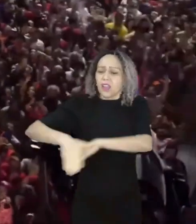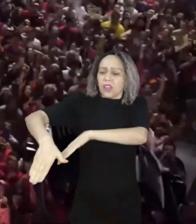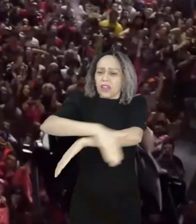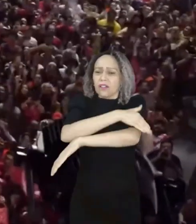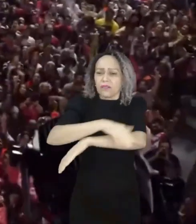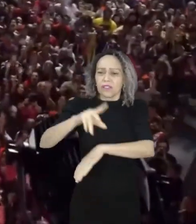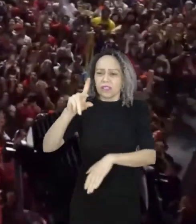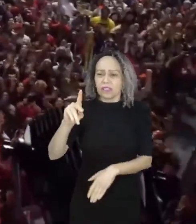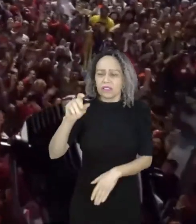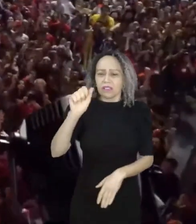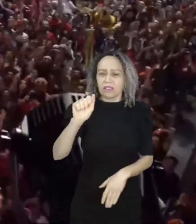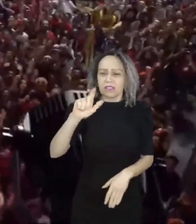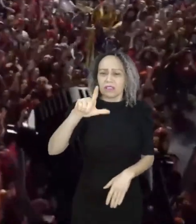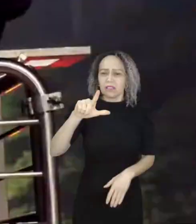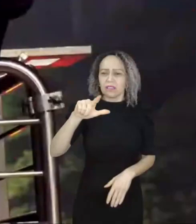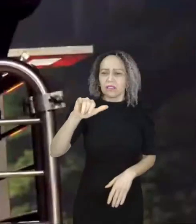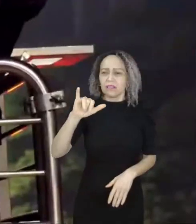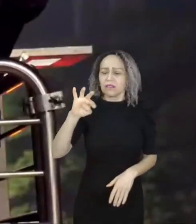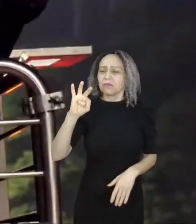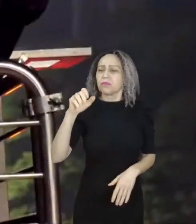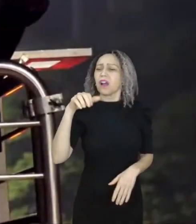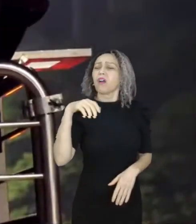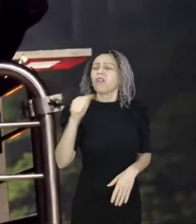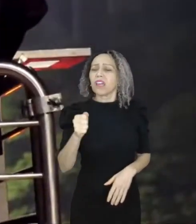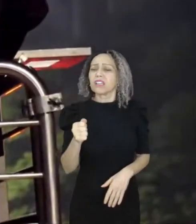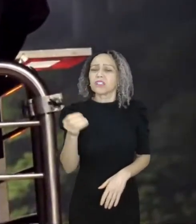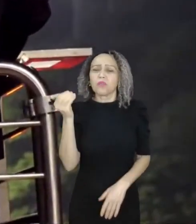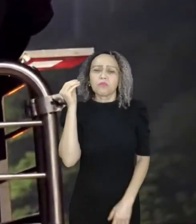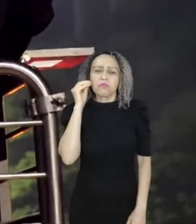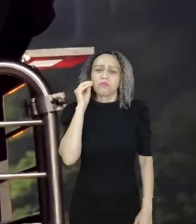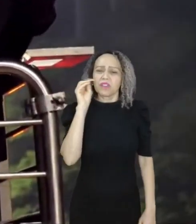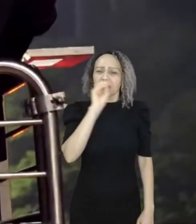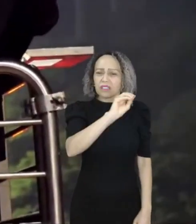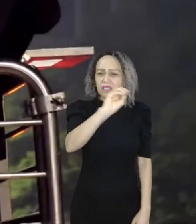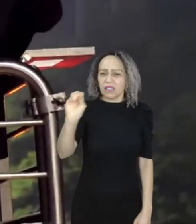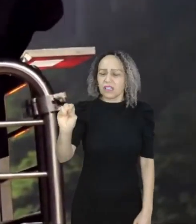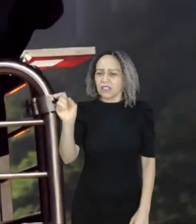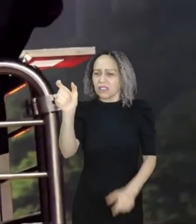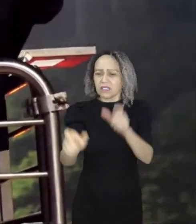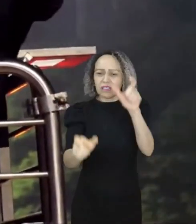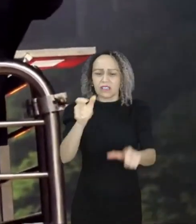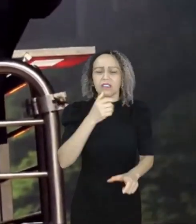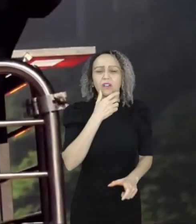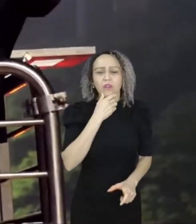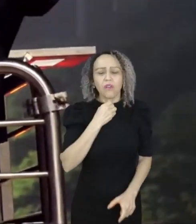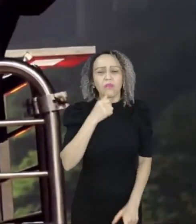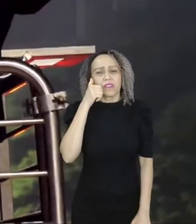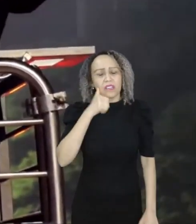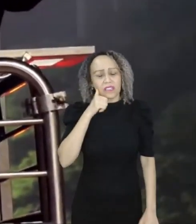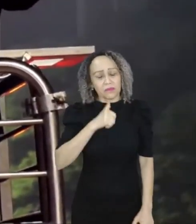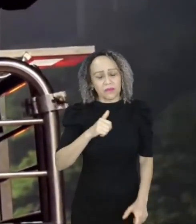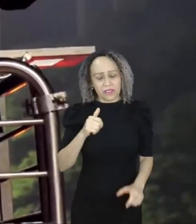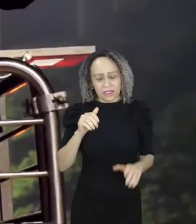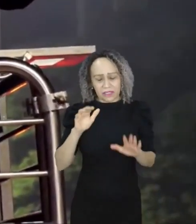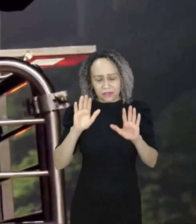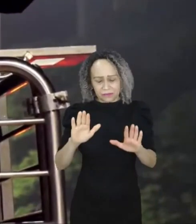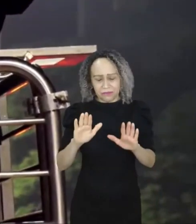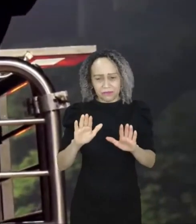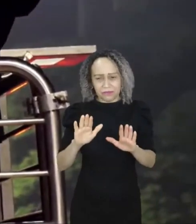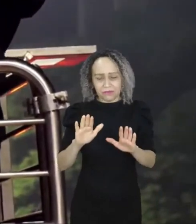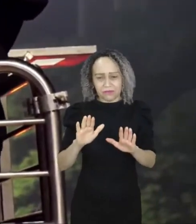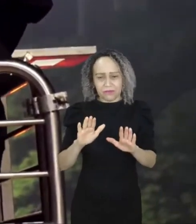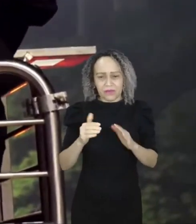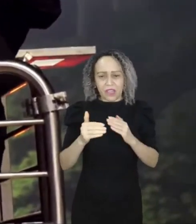no coração de cada homem, de cada mulher. Eu vou descansar uns 2 dias,